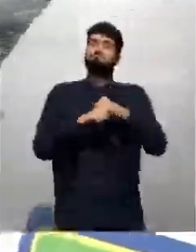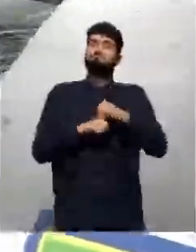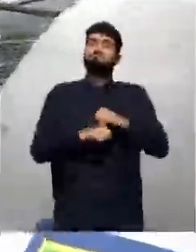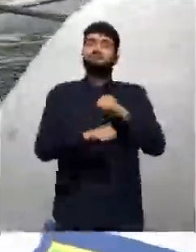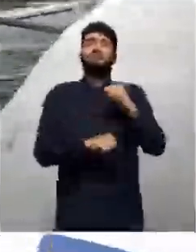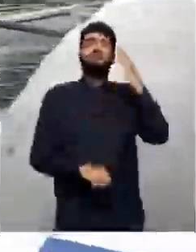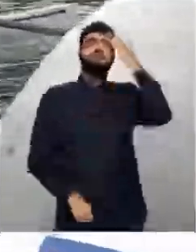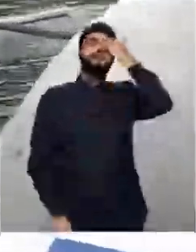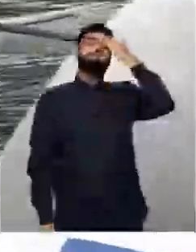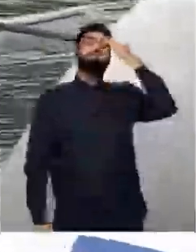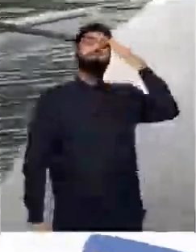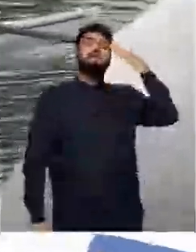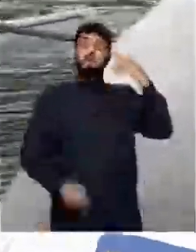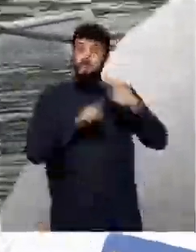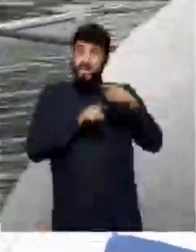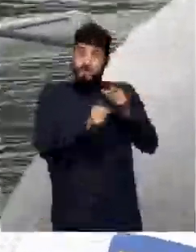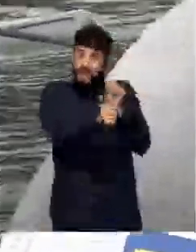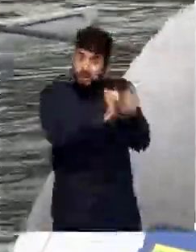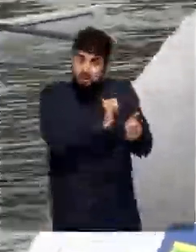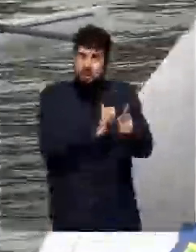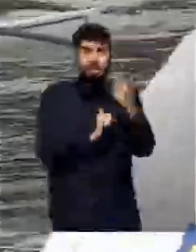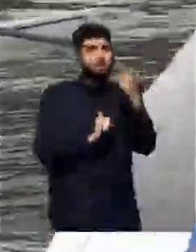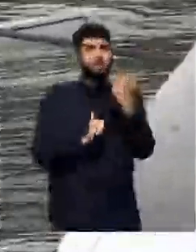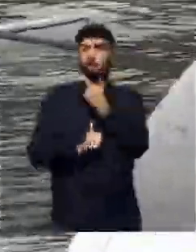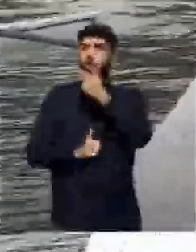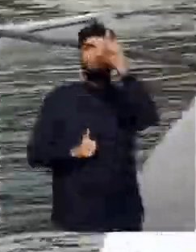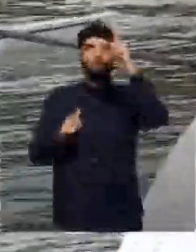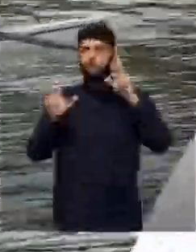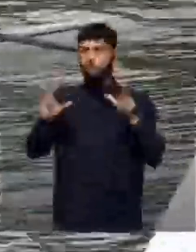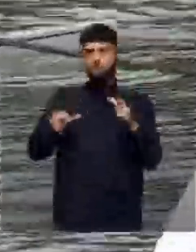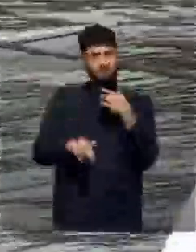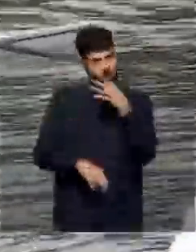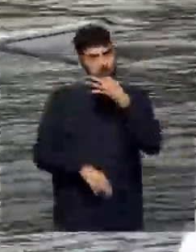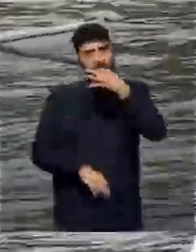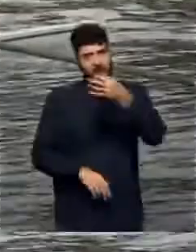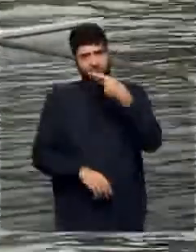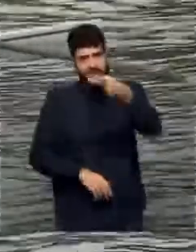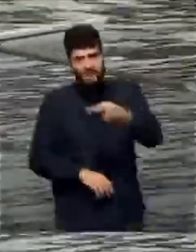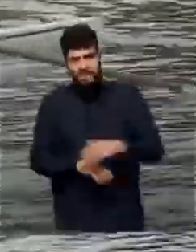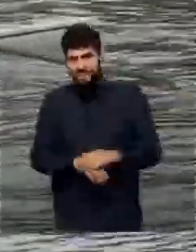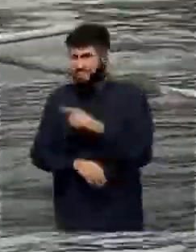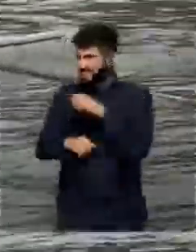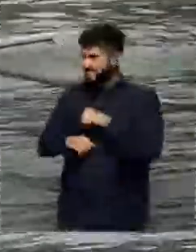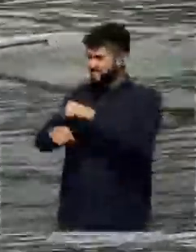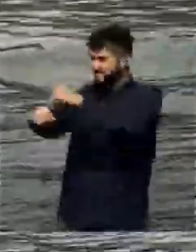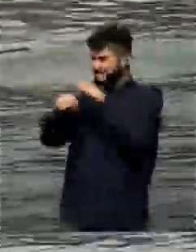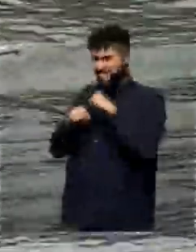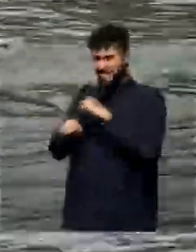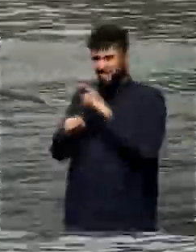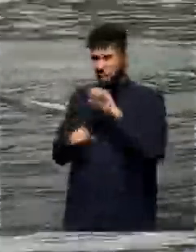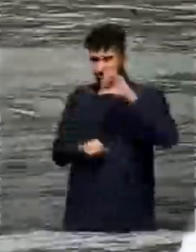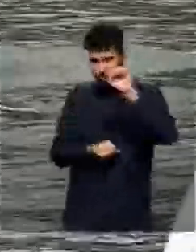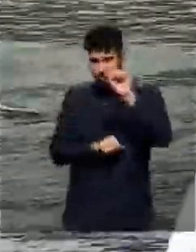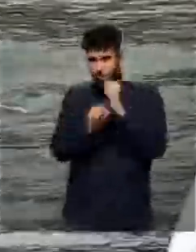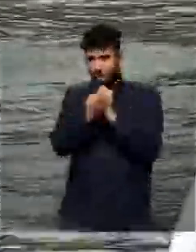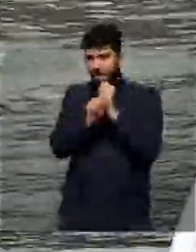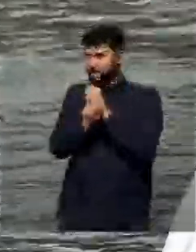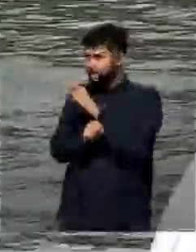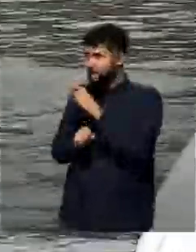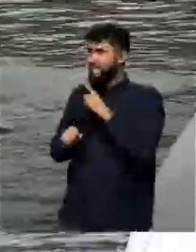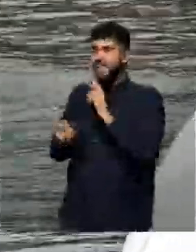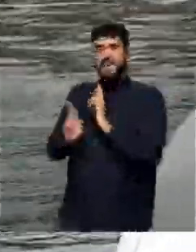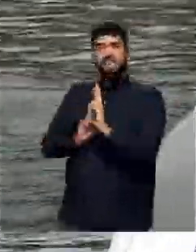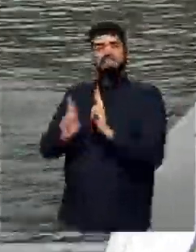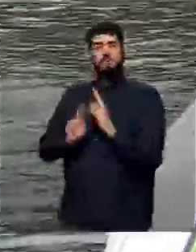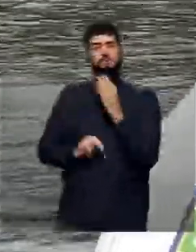é um esporte que não tem outro igual eu posso te falar isso você para te correr uma oito anos e tem uma relação